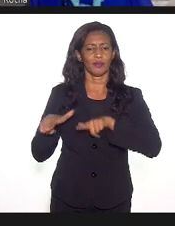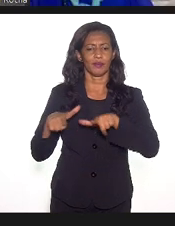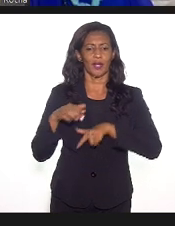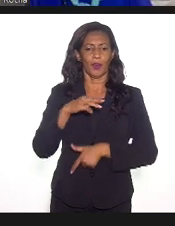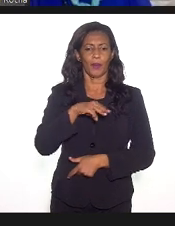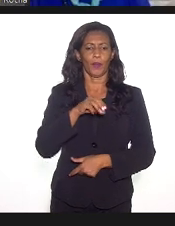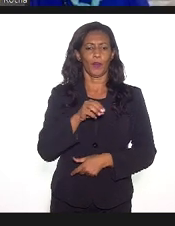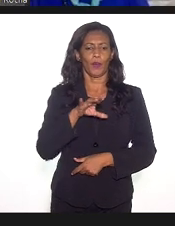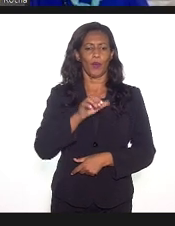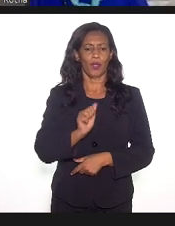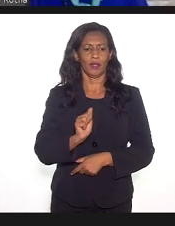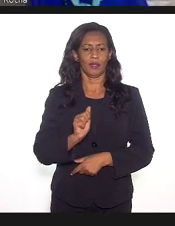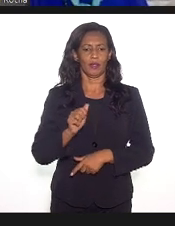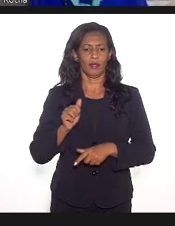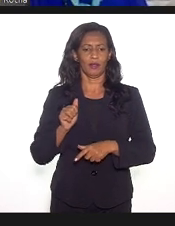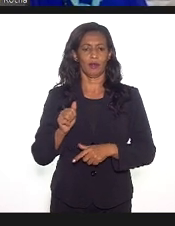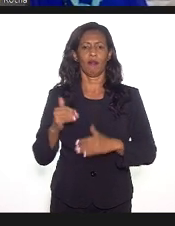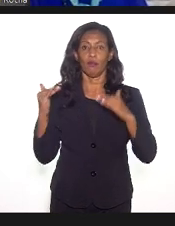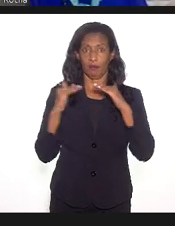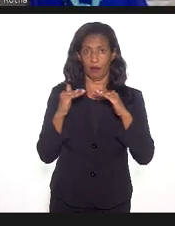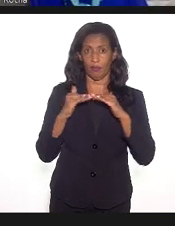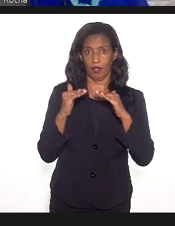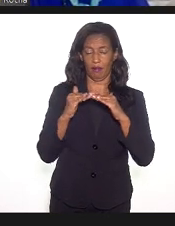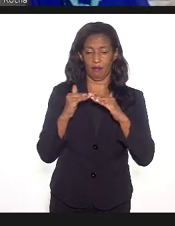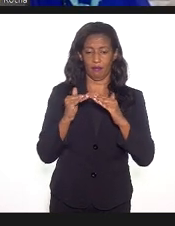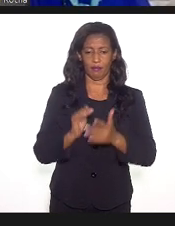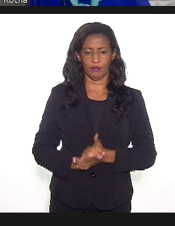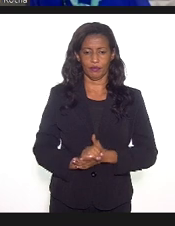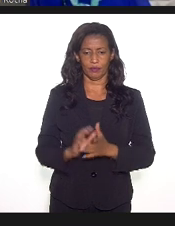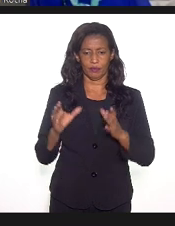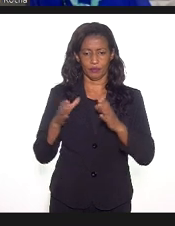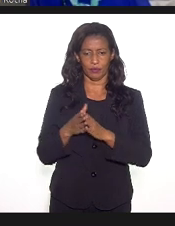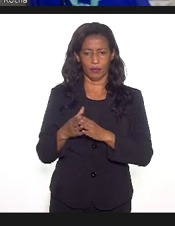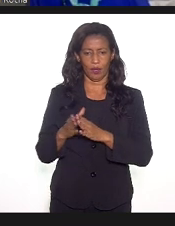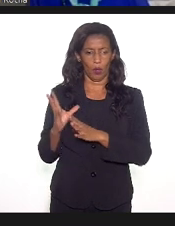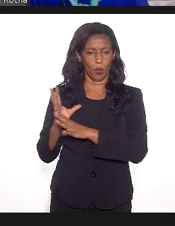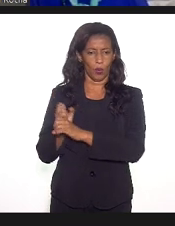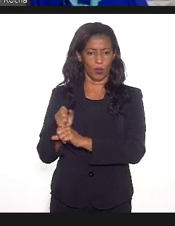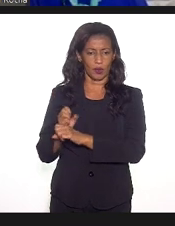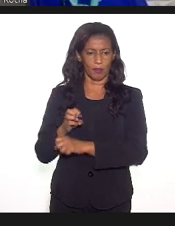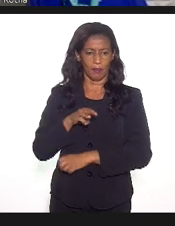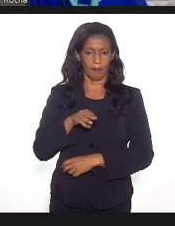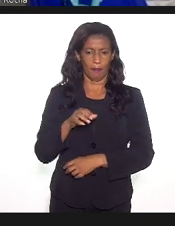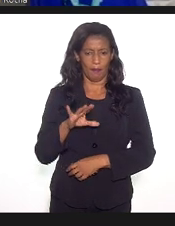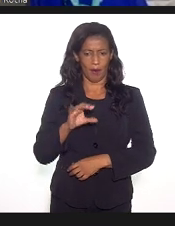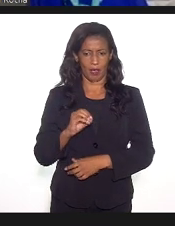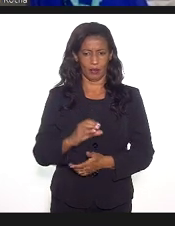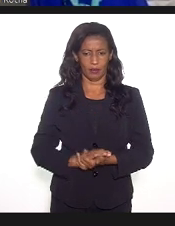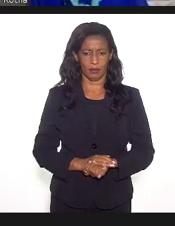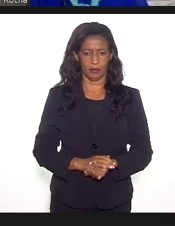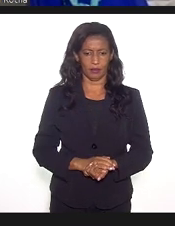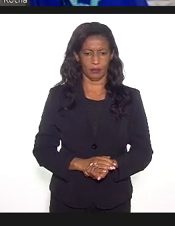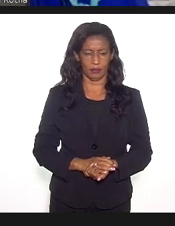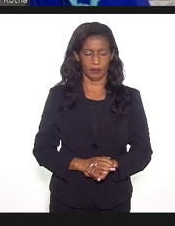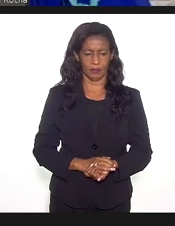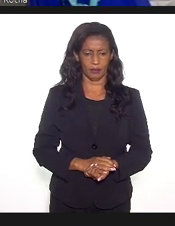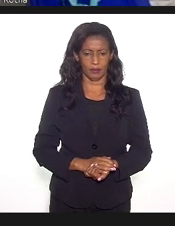Mônica Francisco. Favorável, presidente. Pela Comissão de Orçamento, deputado Márcio Canella.